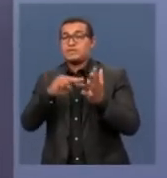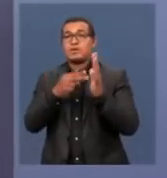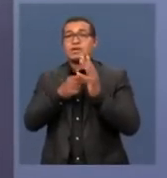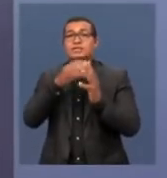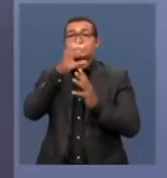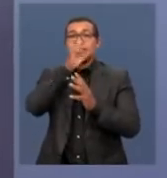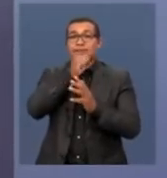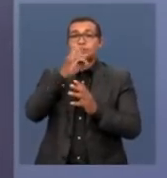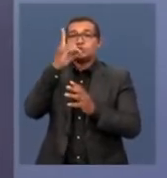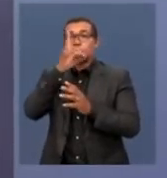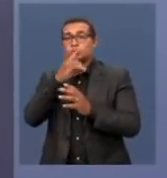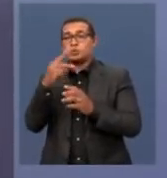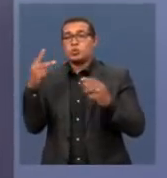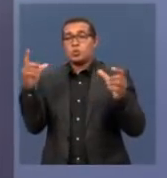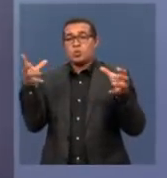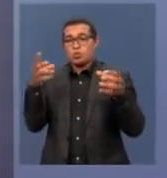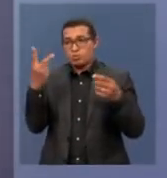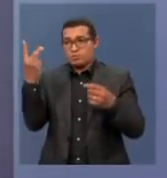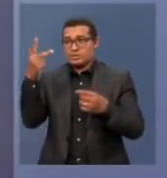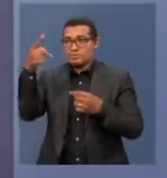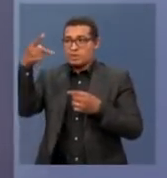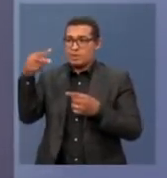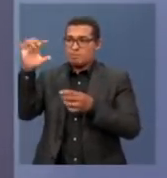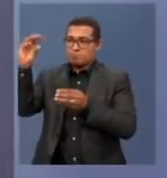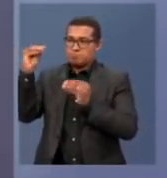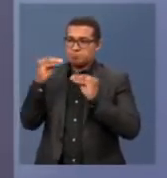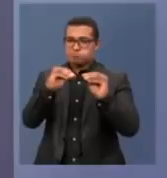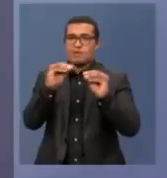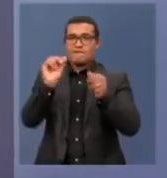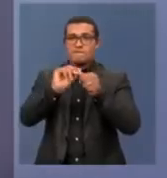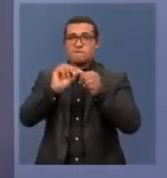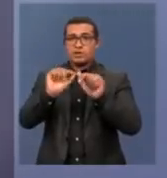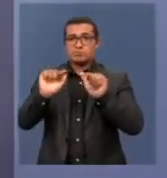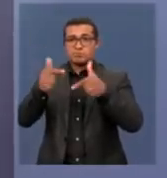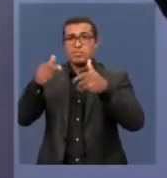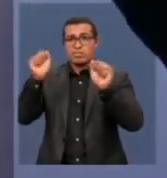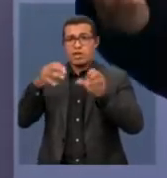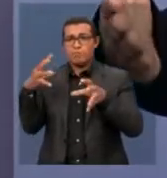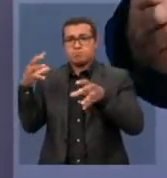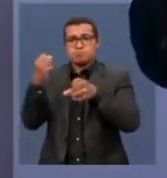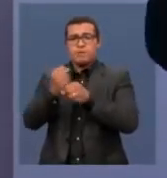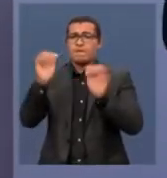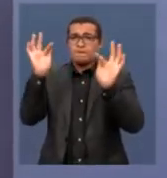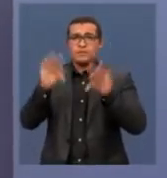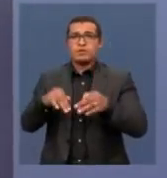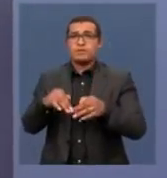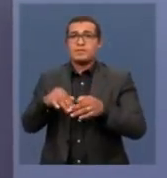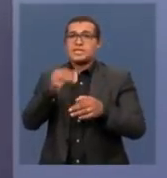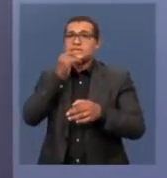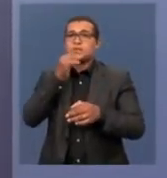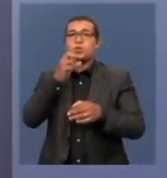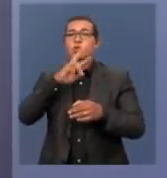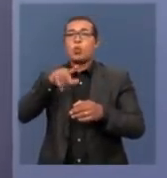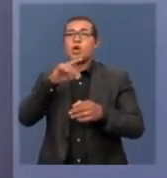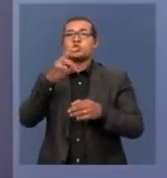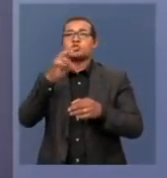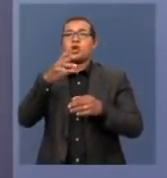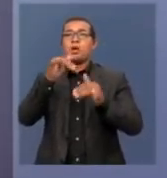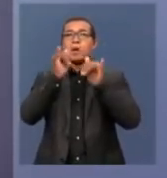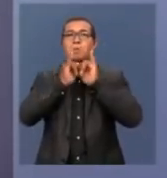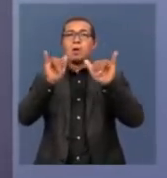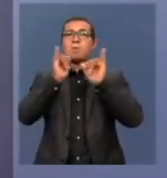reprimida nós vamos pegar os hospitais e vamos colocar recurso ao invés de colocar na propaganda como colocá-lo né